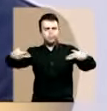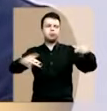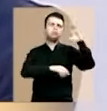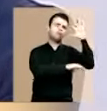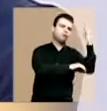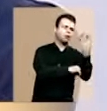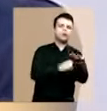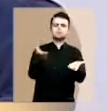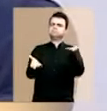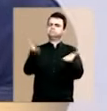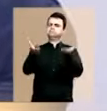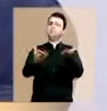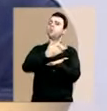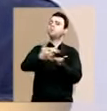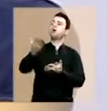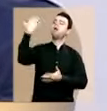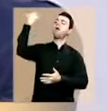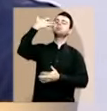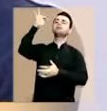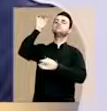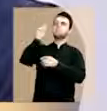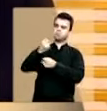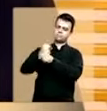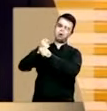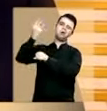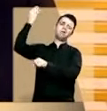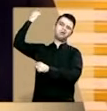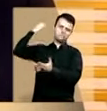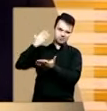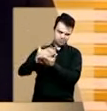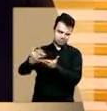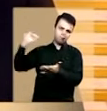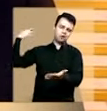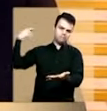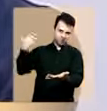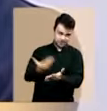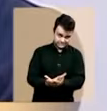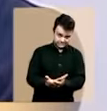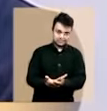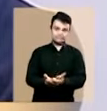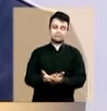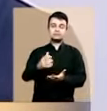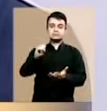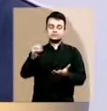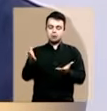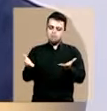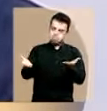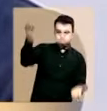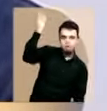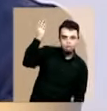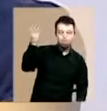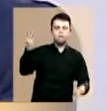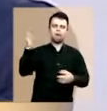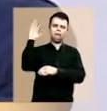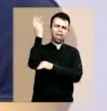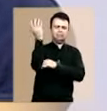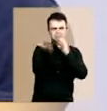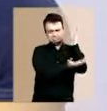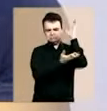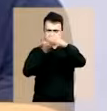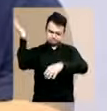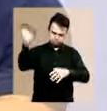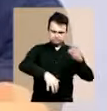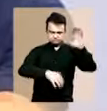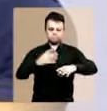ecossistema está em equilíbrio, que começou mais ou menos há 10 mil anos atrás, né? Então, se a gente tirar a nossa cidade desse equilíbrio, esse